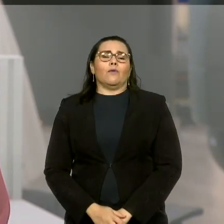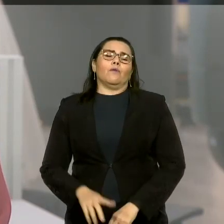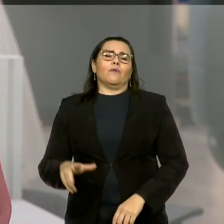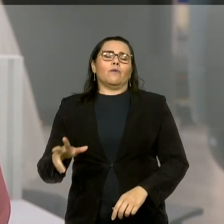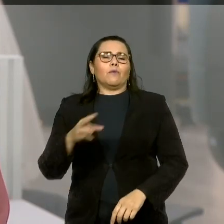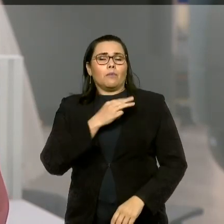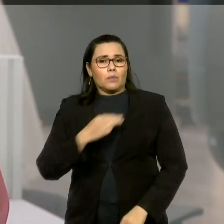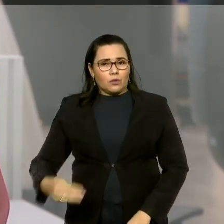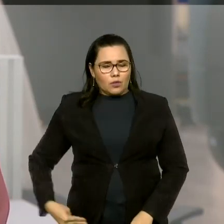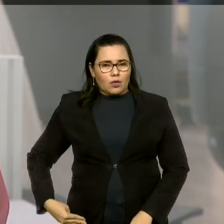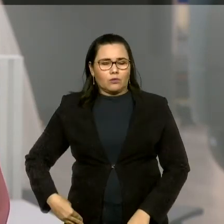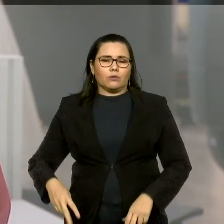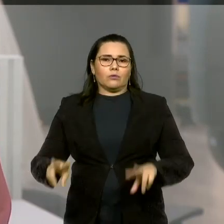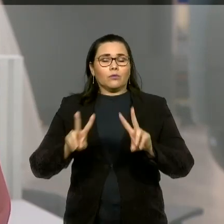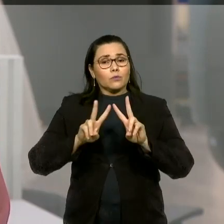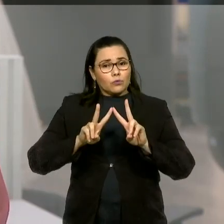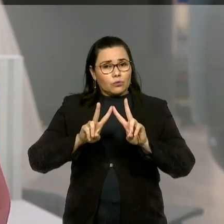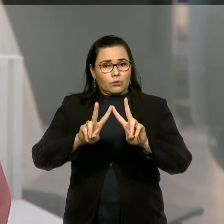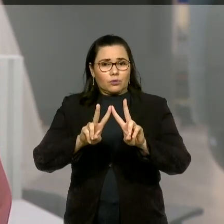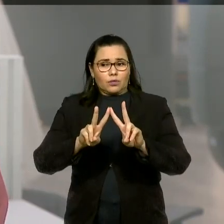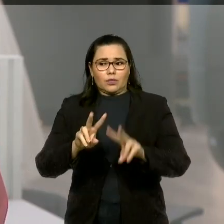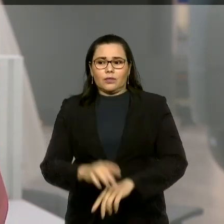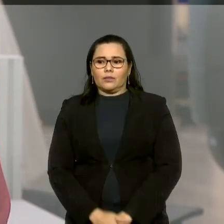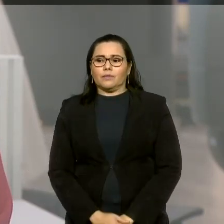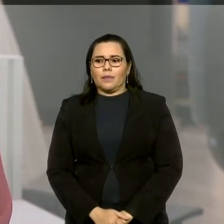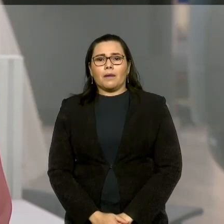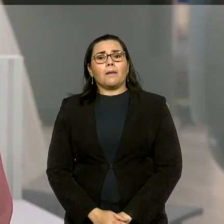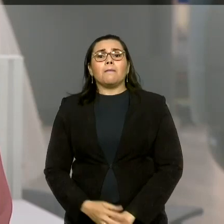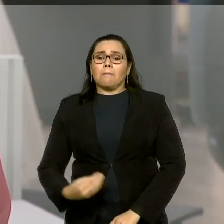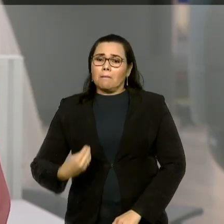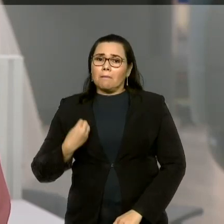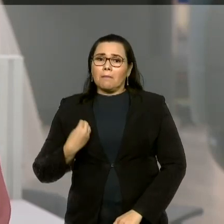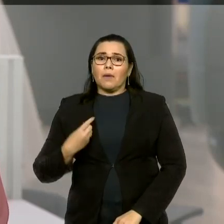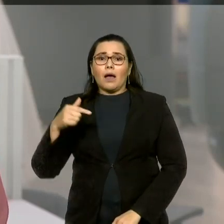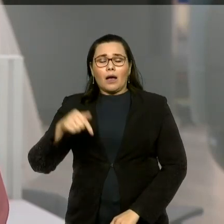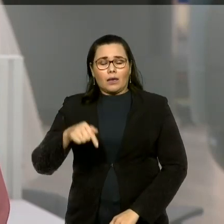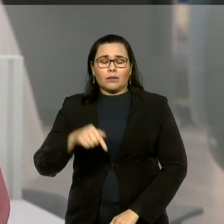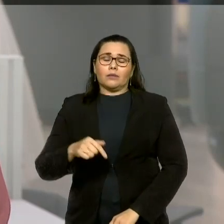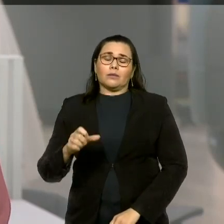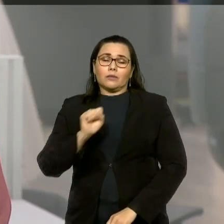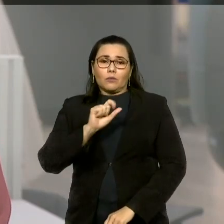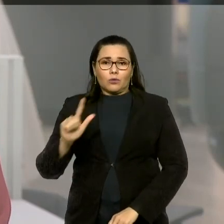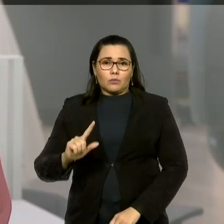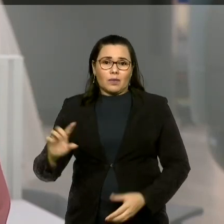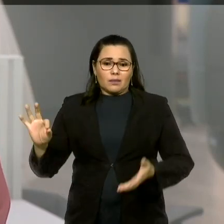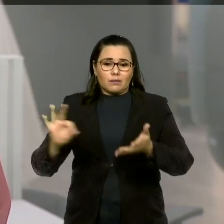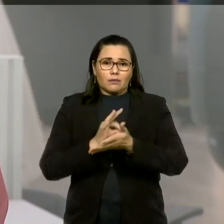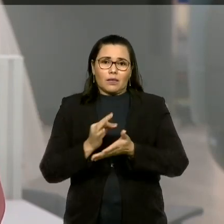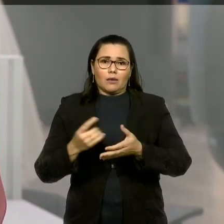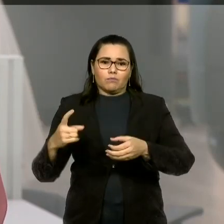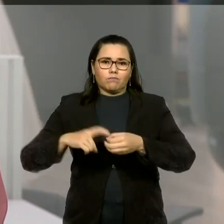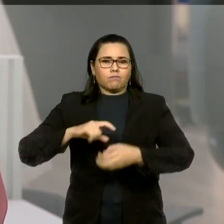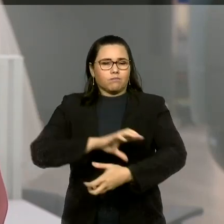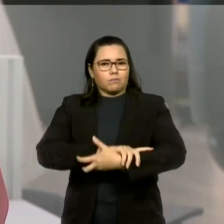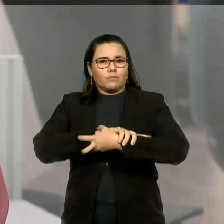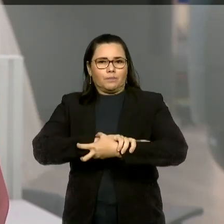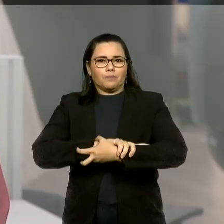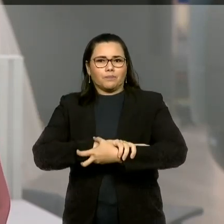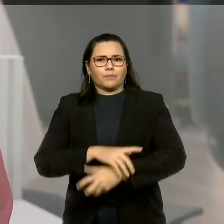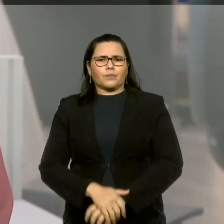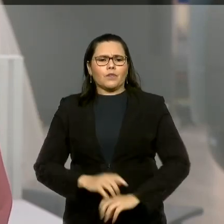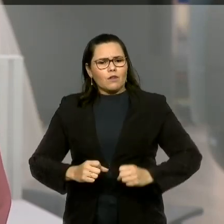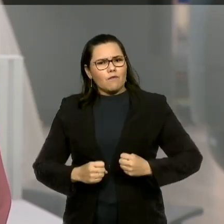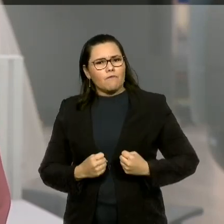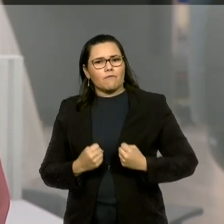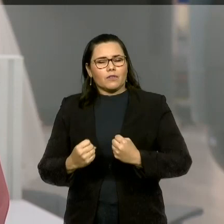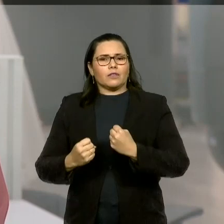família e combate à fome Wellington Dias esteve em São Lu para assinar um acordo de cooperação técnica com objetivo de fortalecer